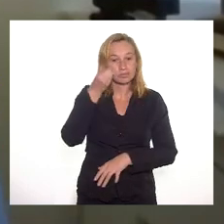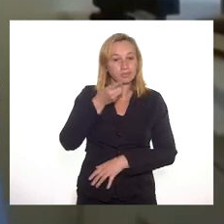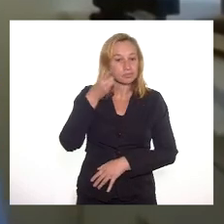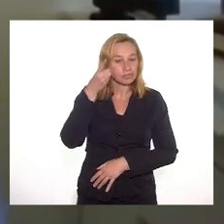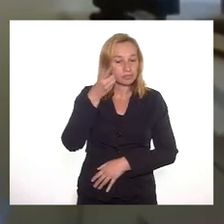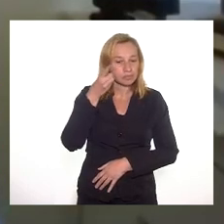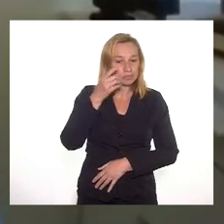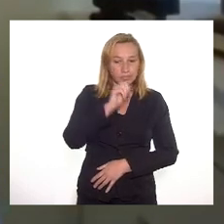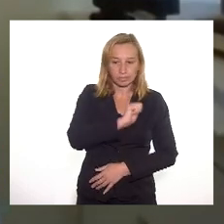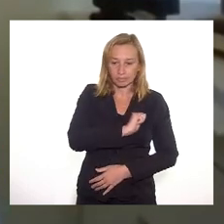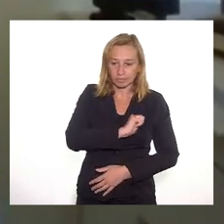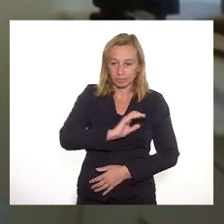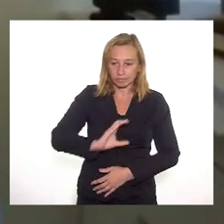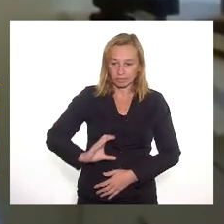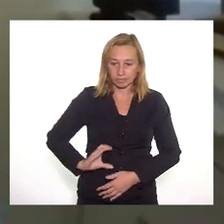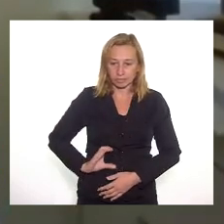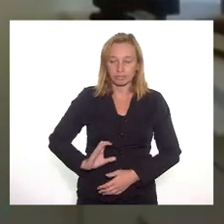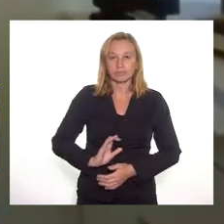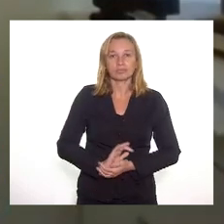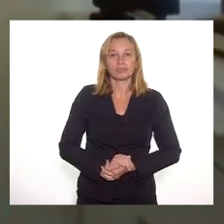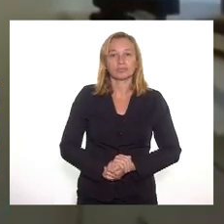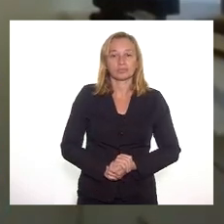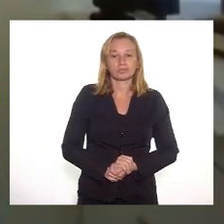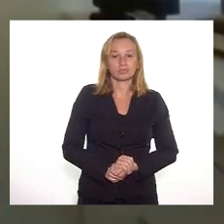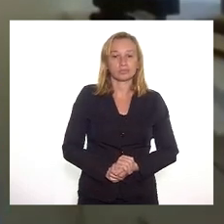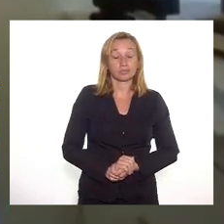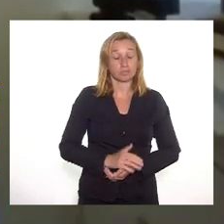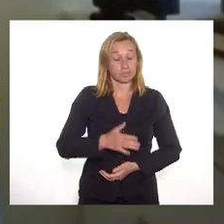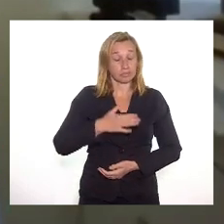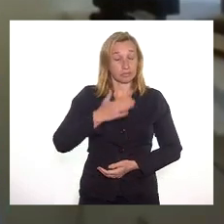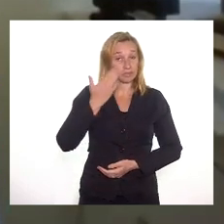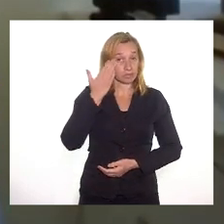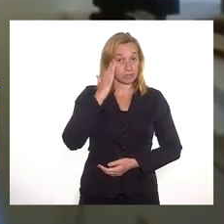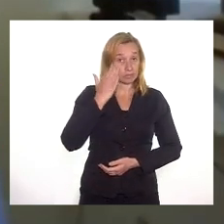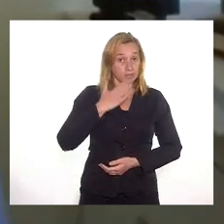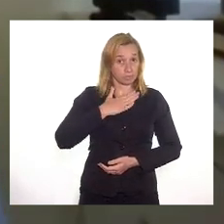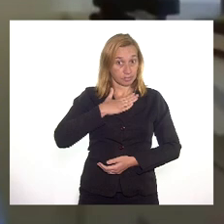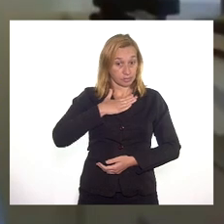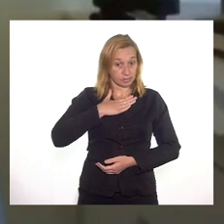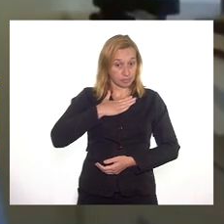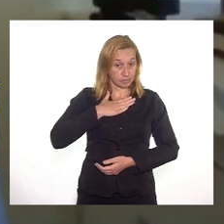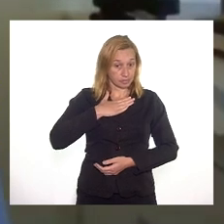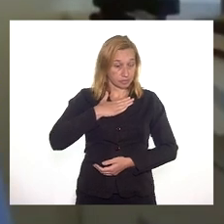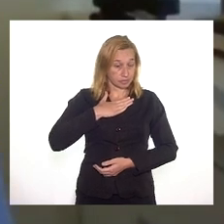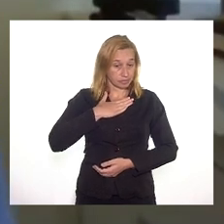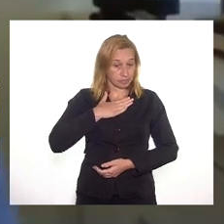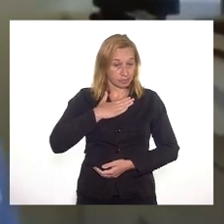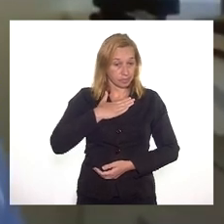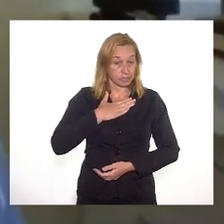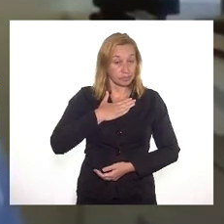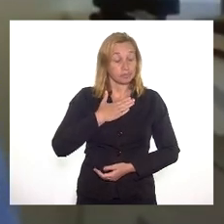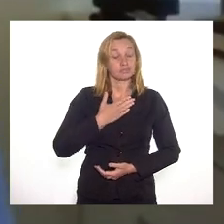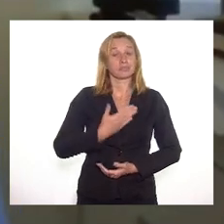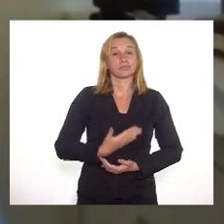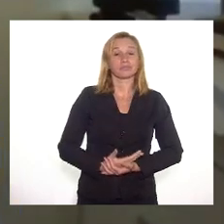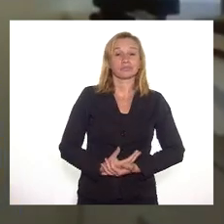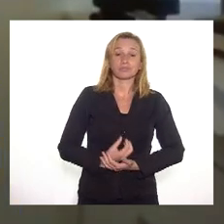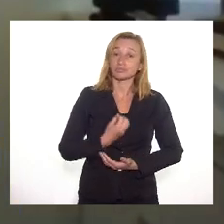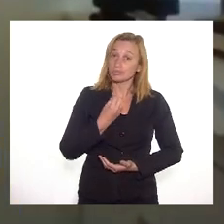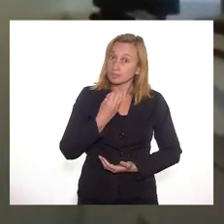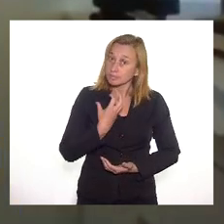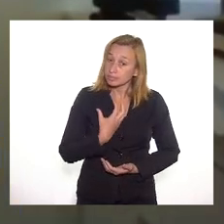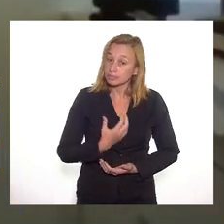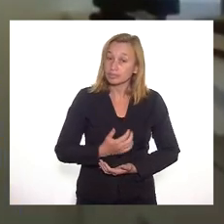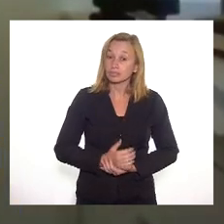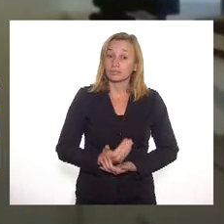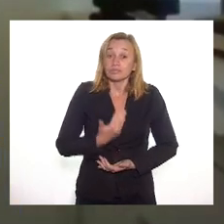deputado André Ceciliano, no meu entendimento, é oportuna. E por